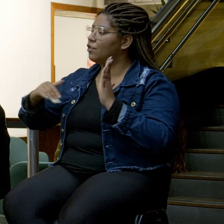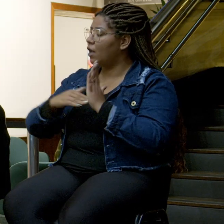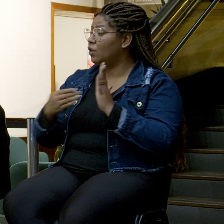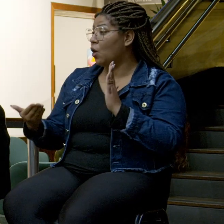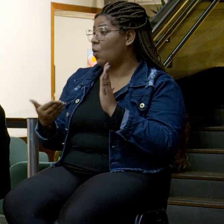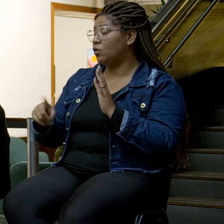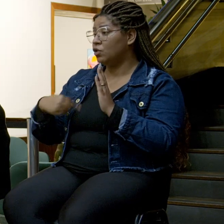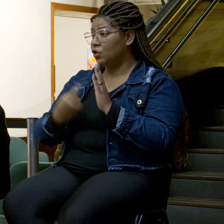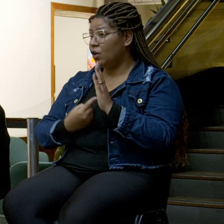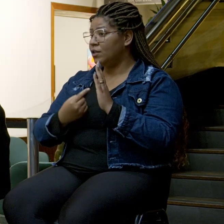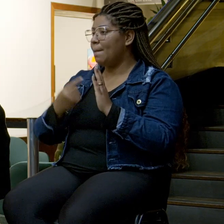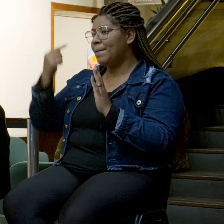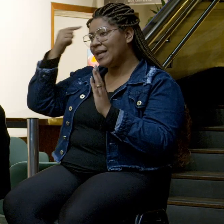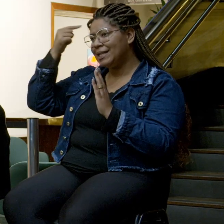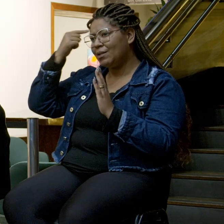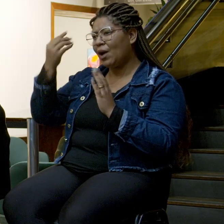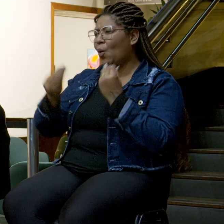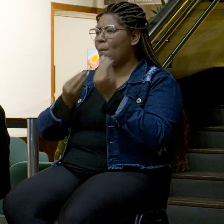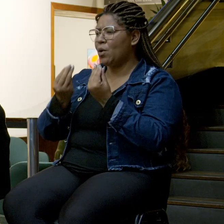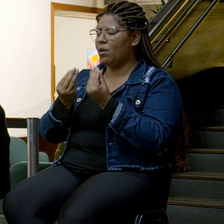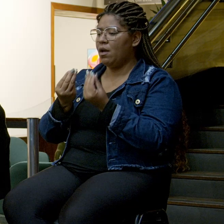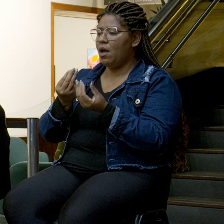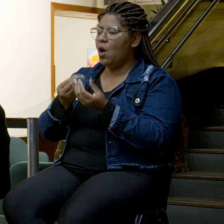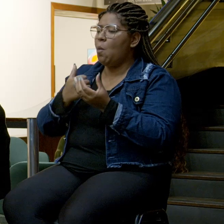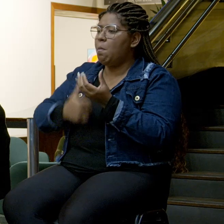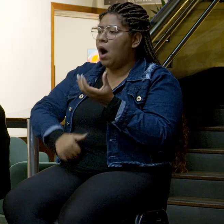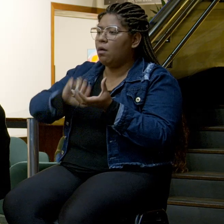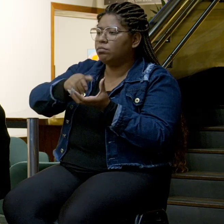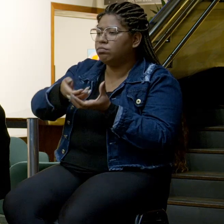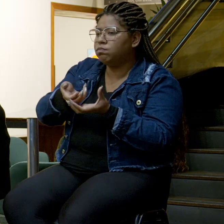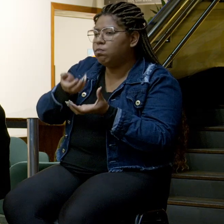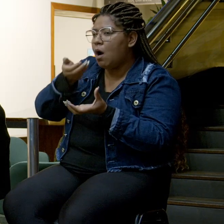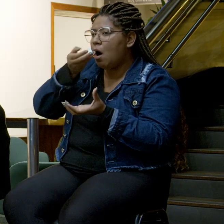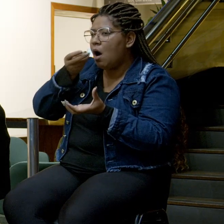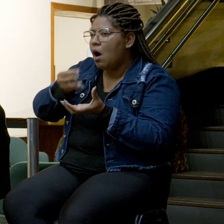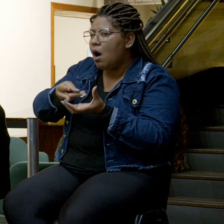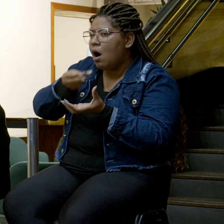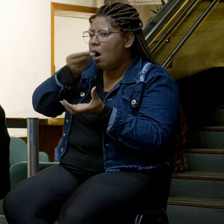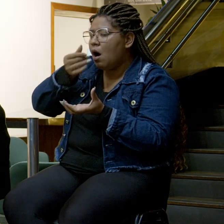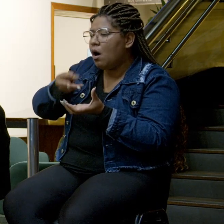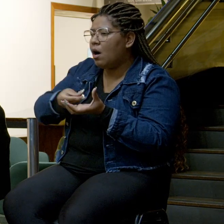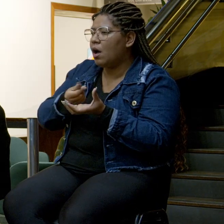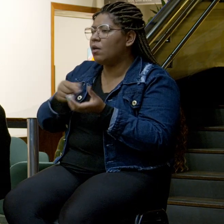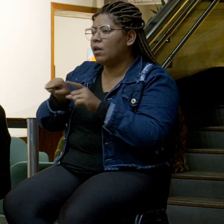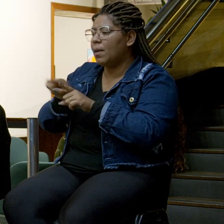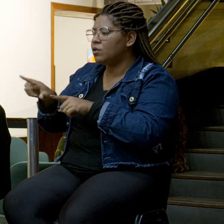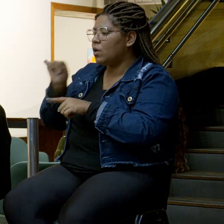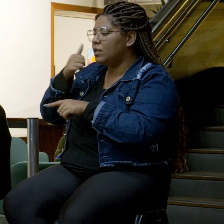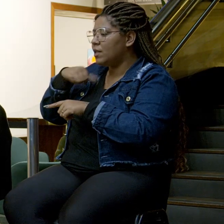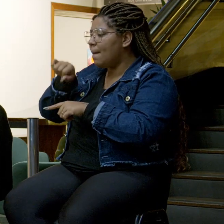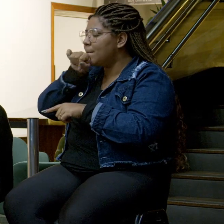antropofagia como um matriarcado de Pindorama, é importante lembrar que Maiolino escolheu também ser mãe enquanto ser artista.